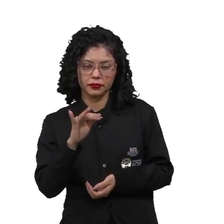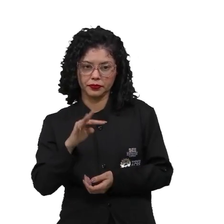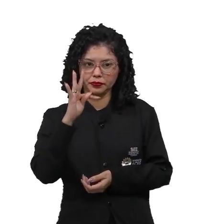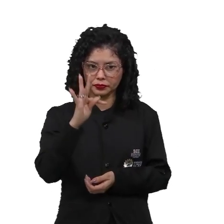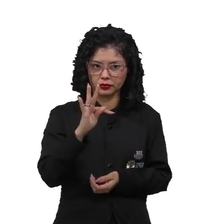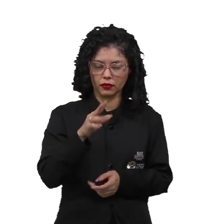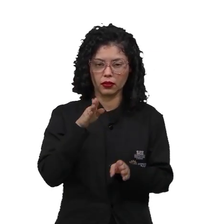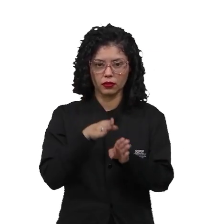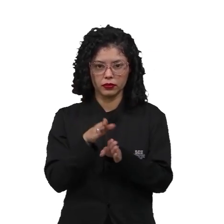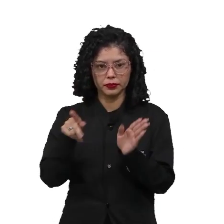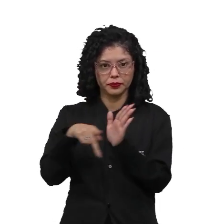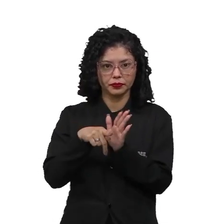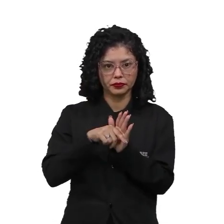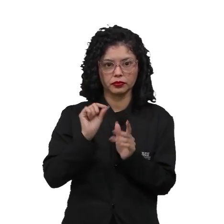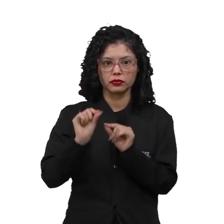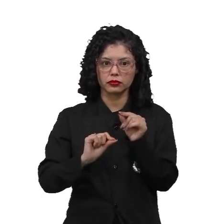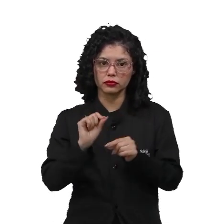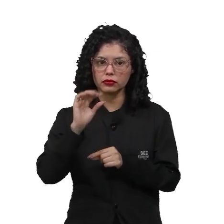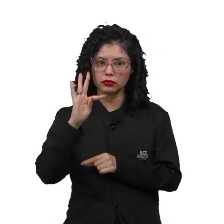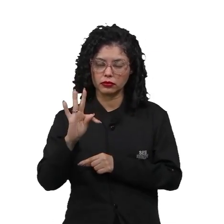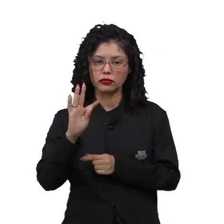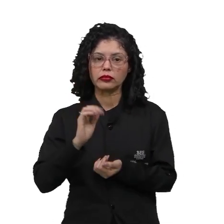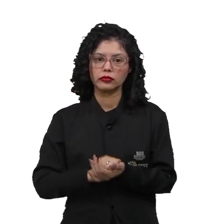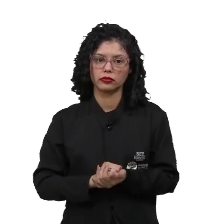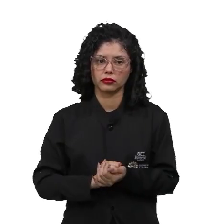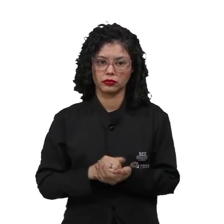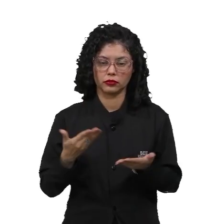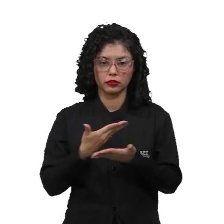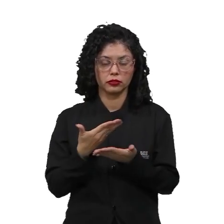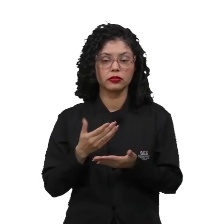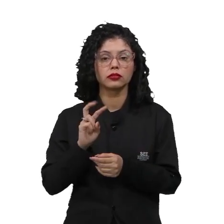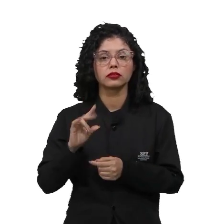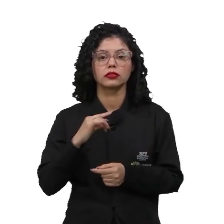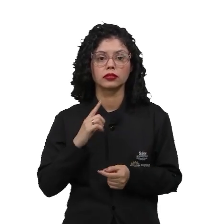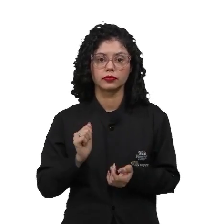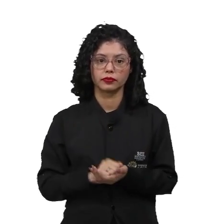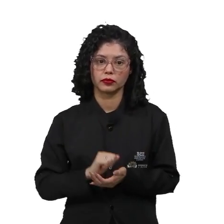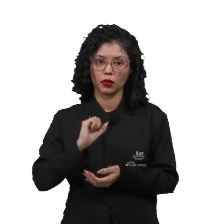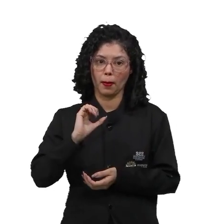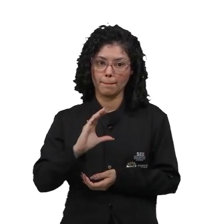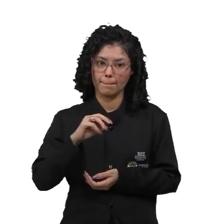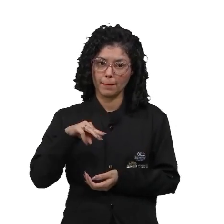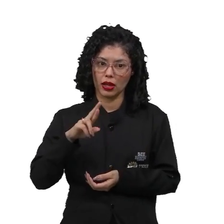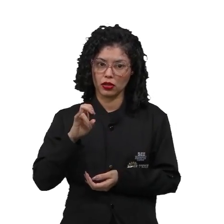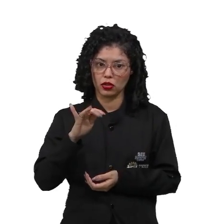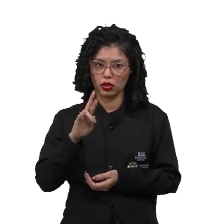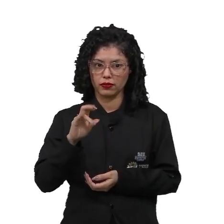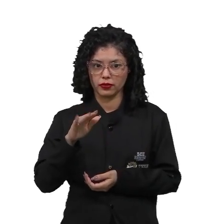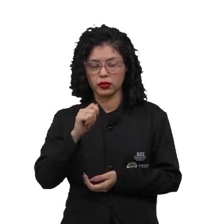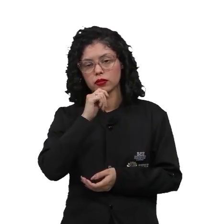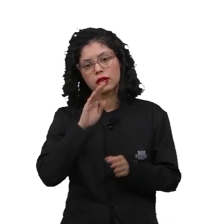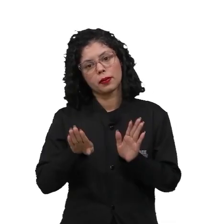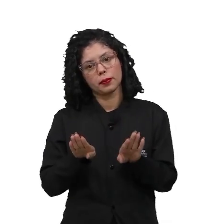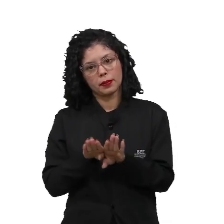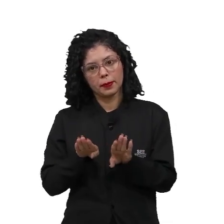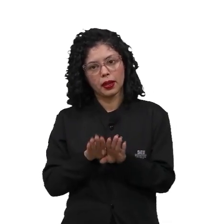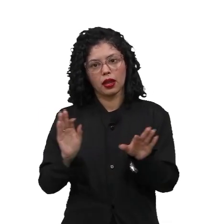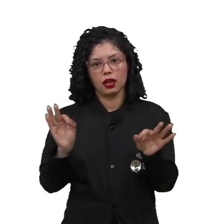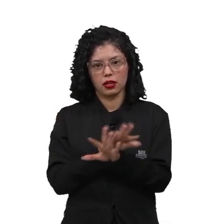T auxiliar e esse linfócito T auxiliar, ele vai o quê? Ele vai ativar macrófagos ali para matar ali